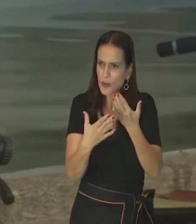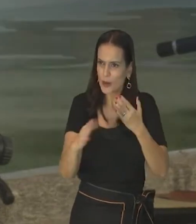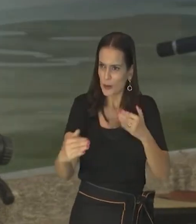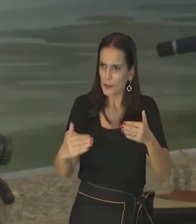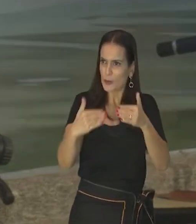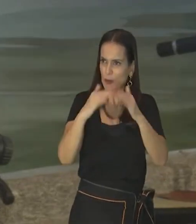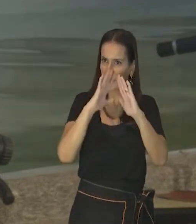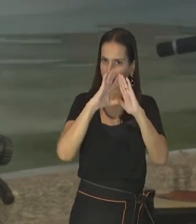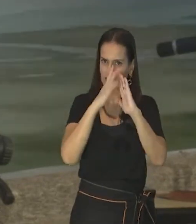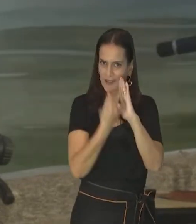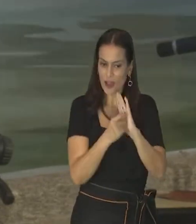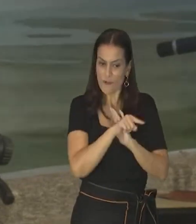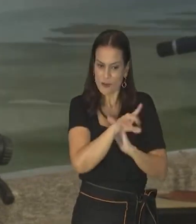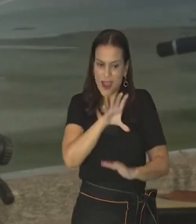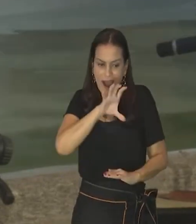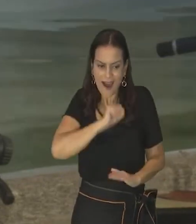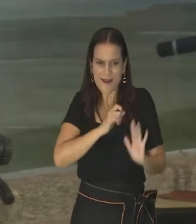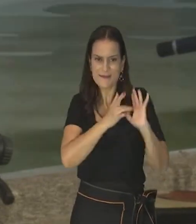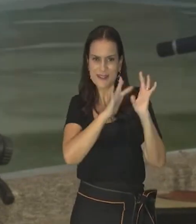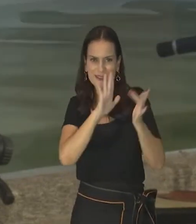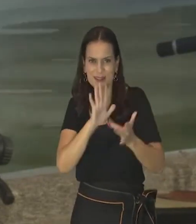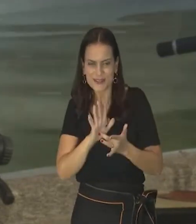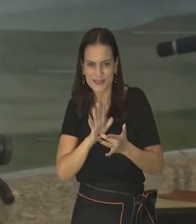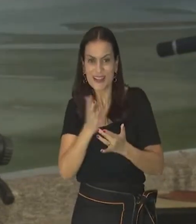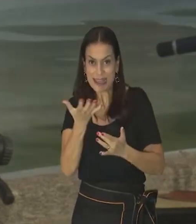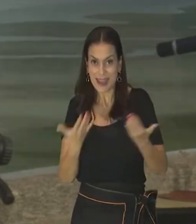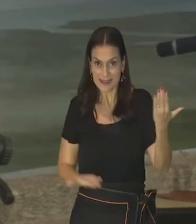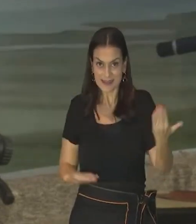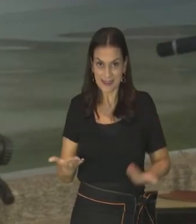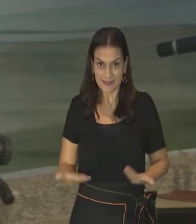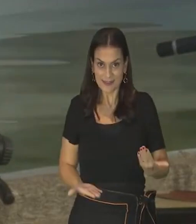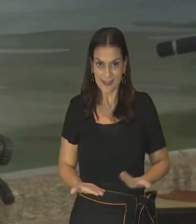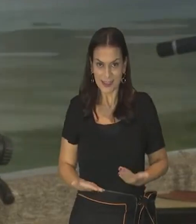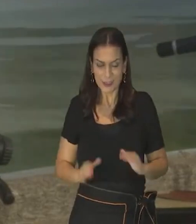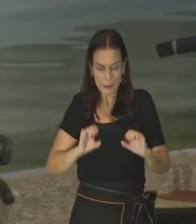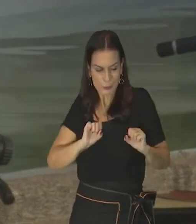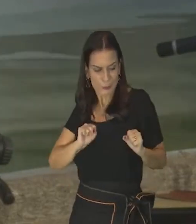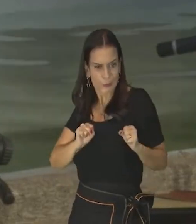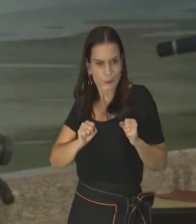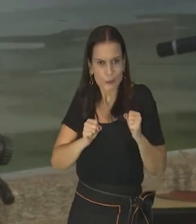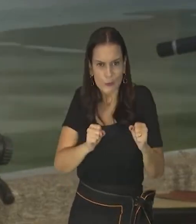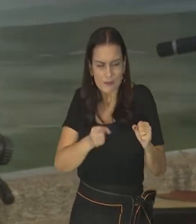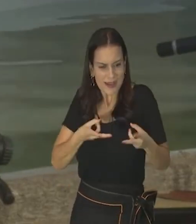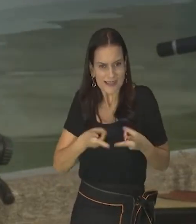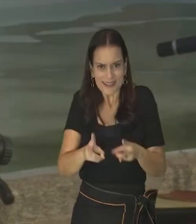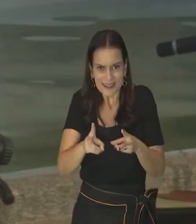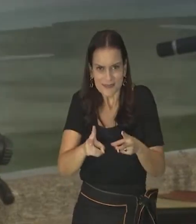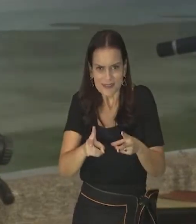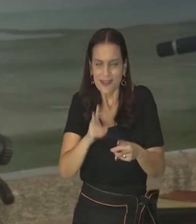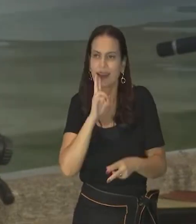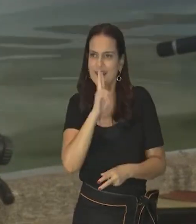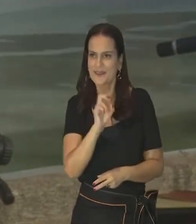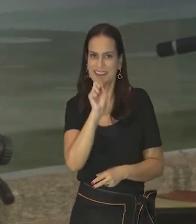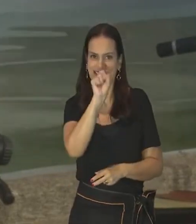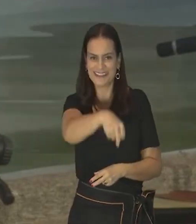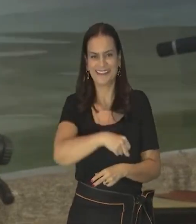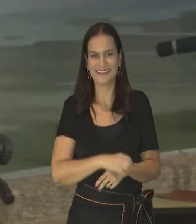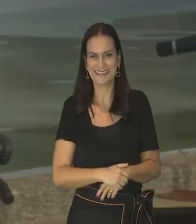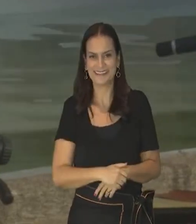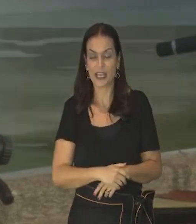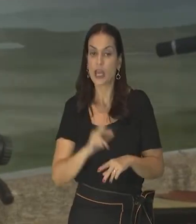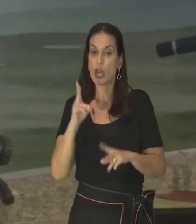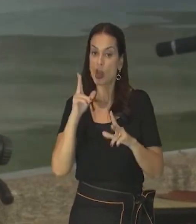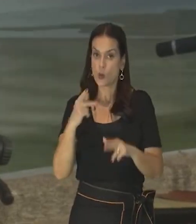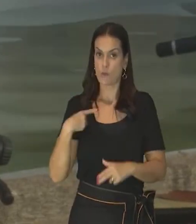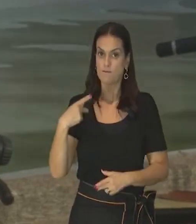igreja, que você ama Jesus Cristo, quer servi-lo com toda a sua força para todo sempre? Sim. Eu, como ministro